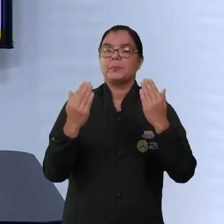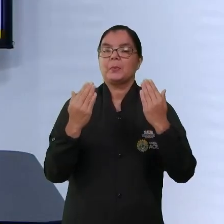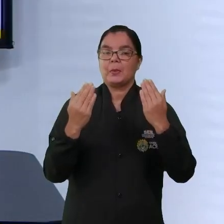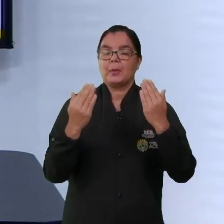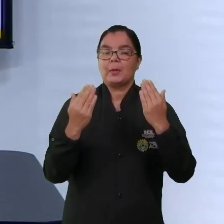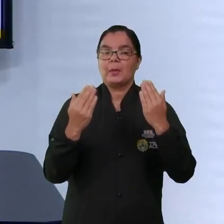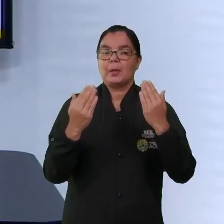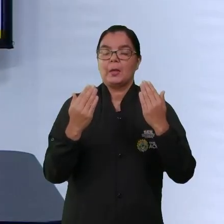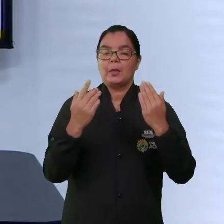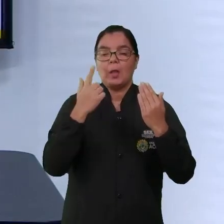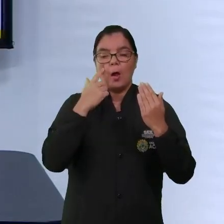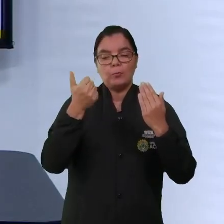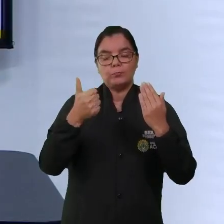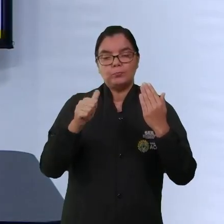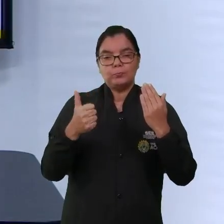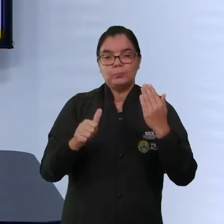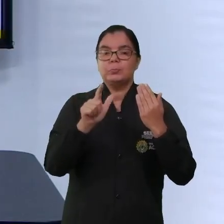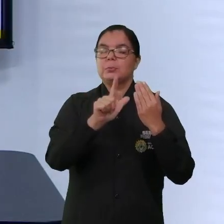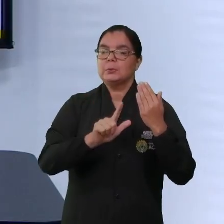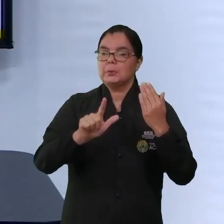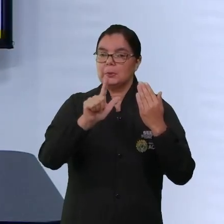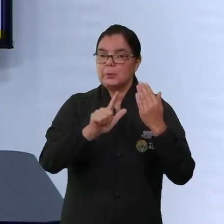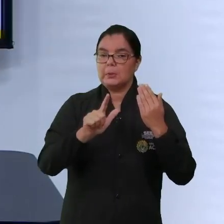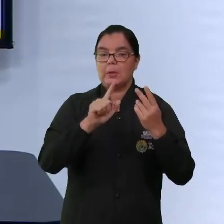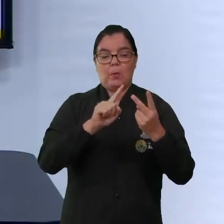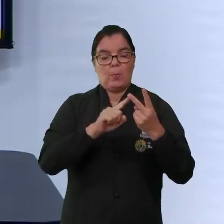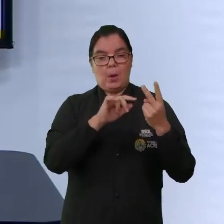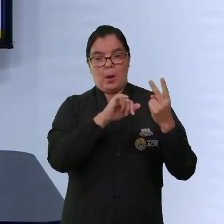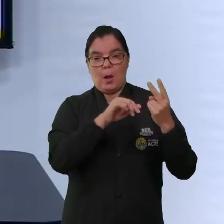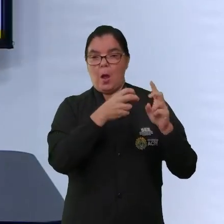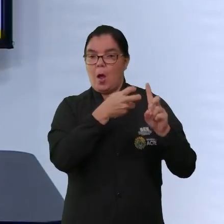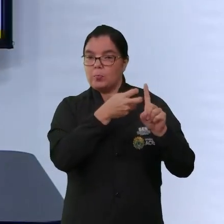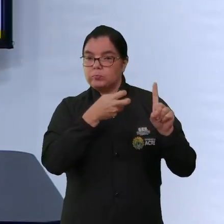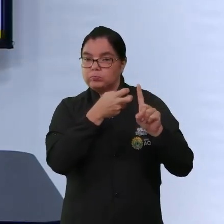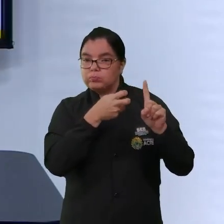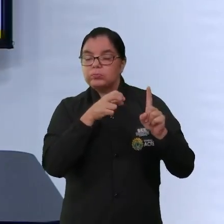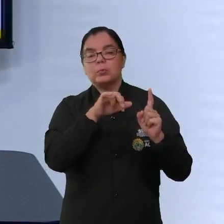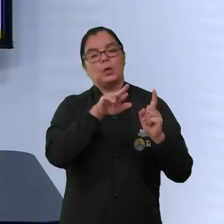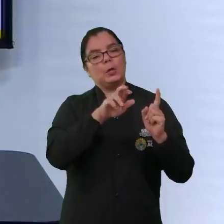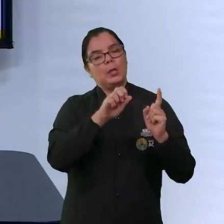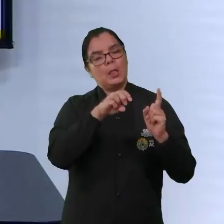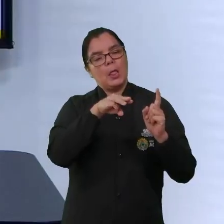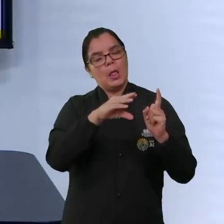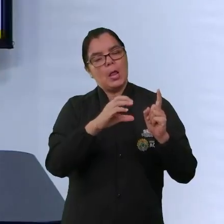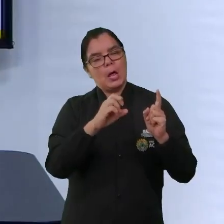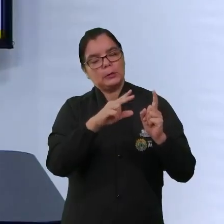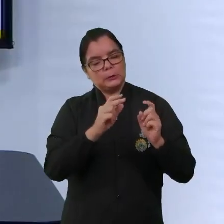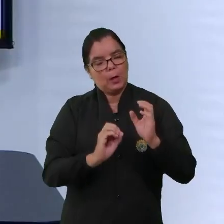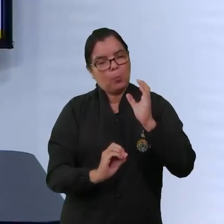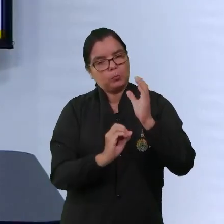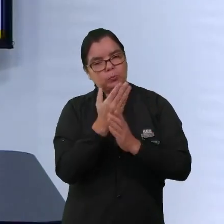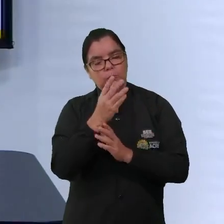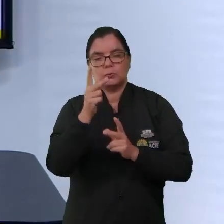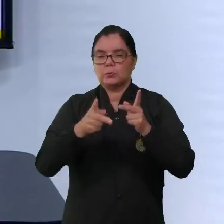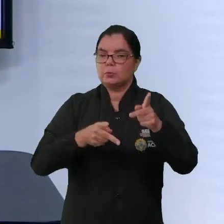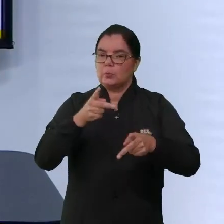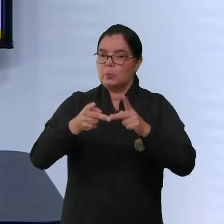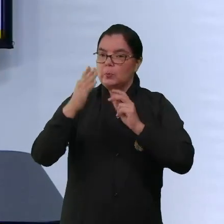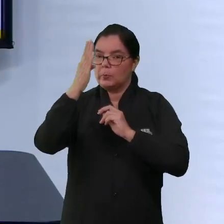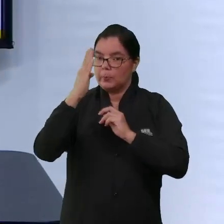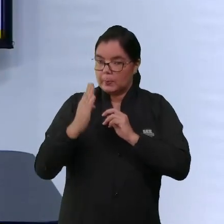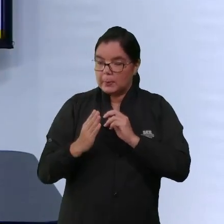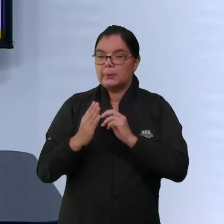comparação, uma análise literária. Enquanto lá em Iracema eu tenho aí uma formação do povo brasileiro de